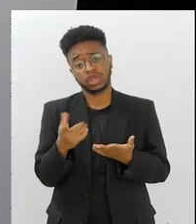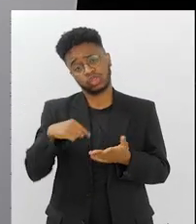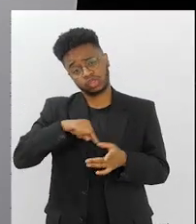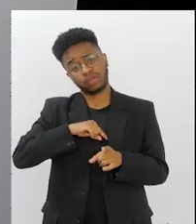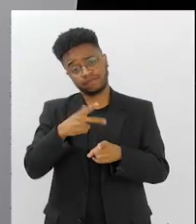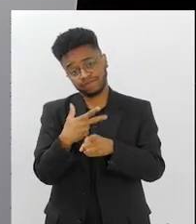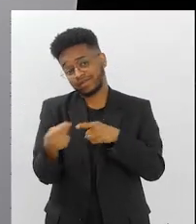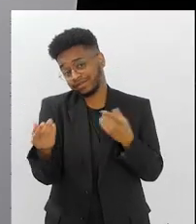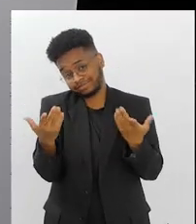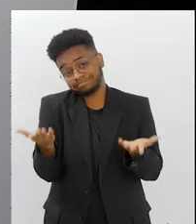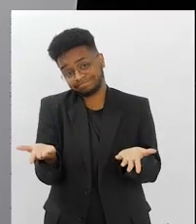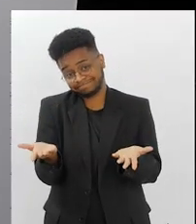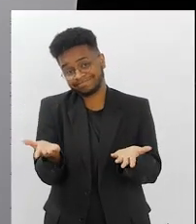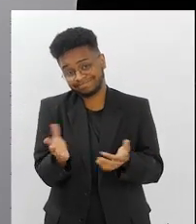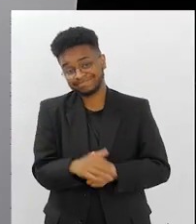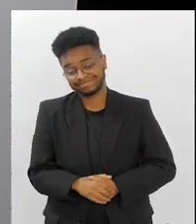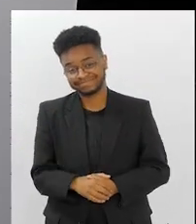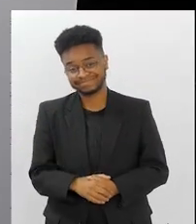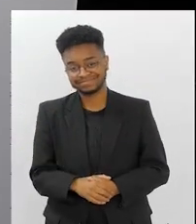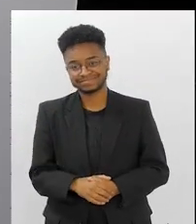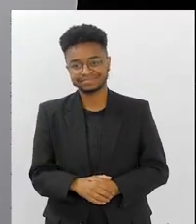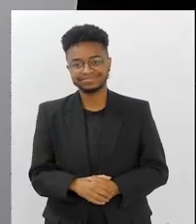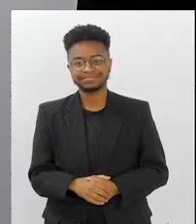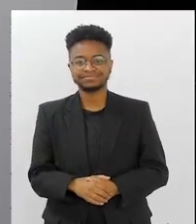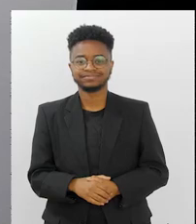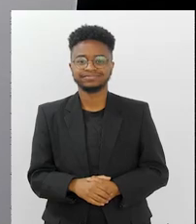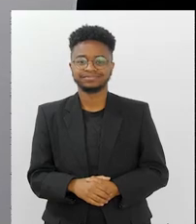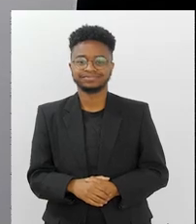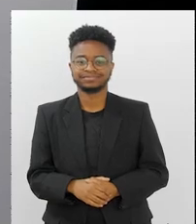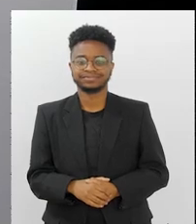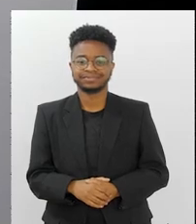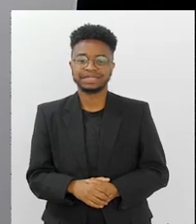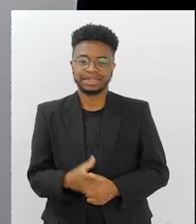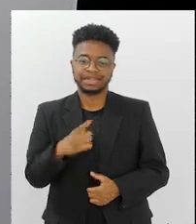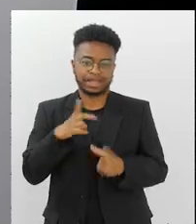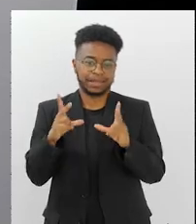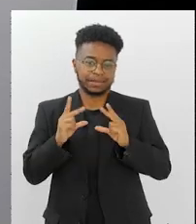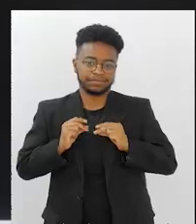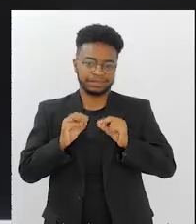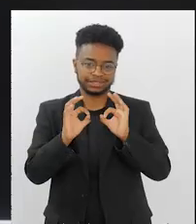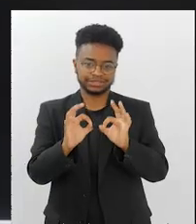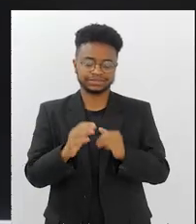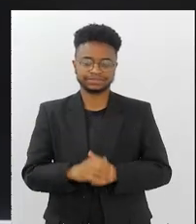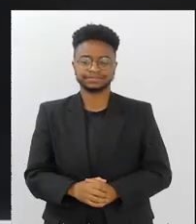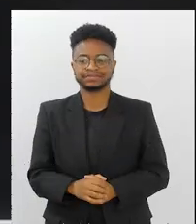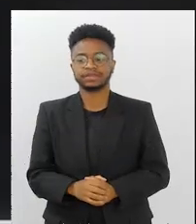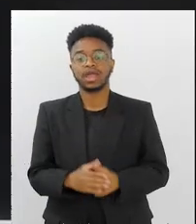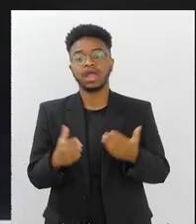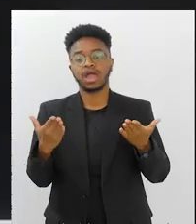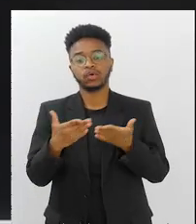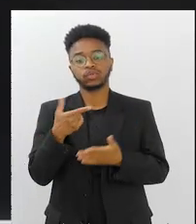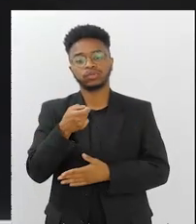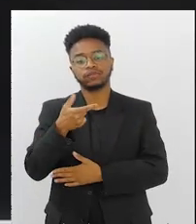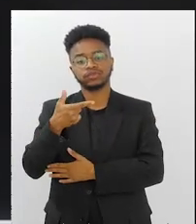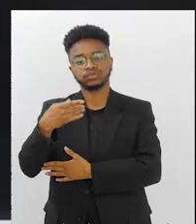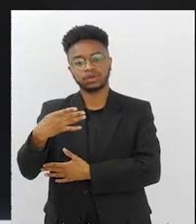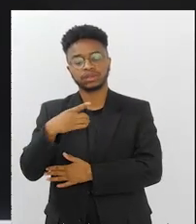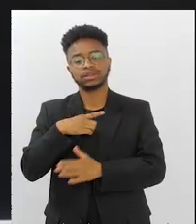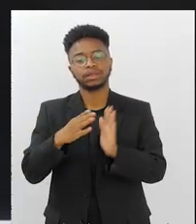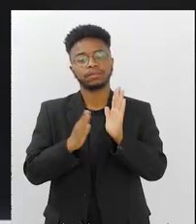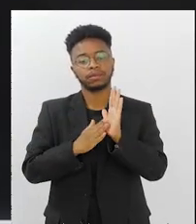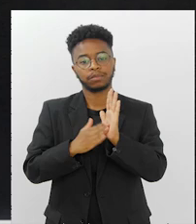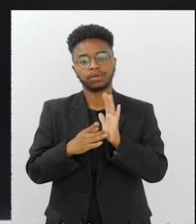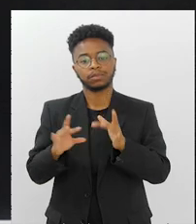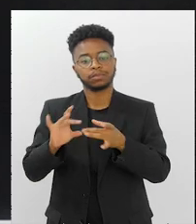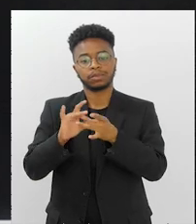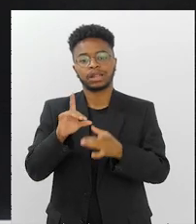fom campeões né com mérito Paulo esse ano nós tivemos uma proposta